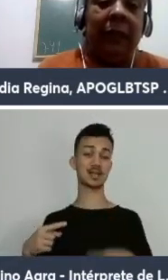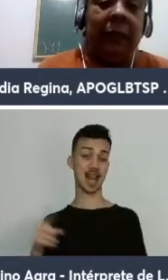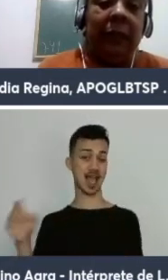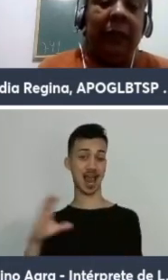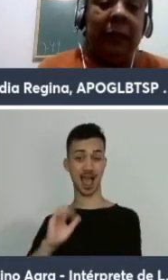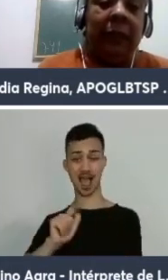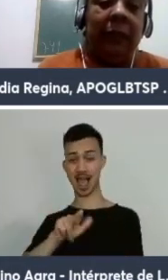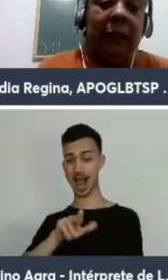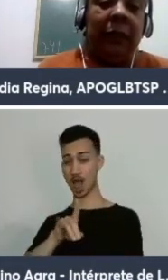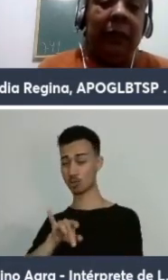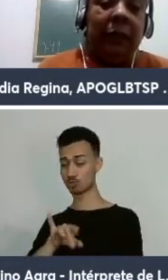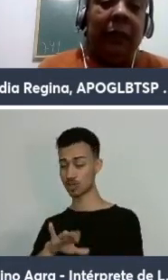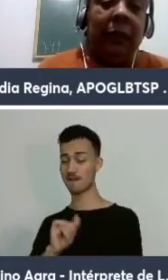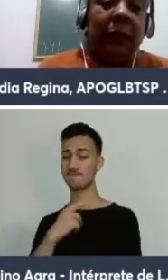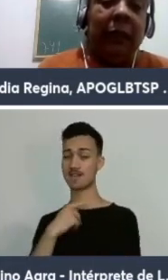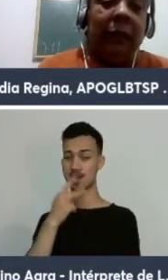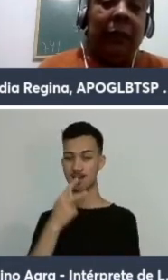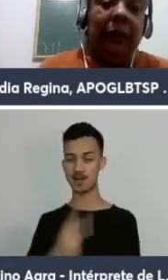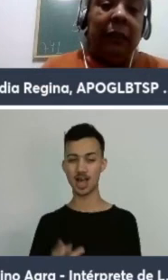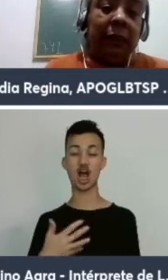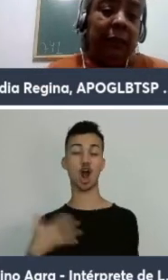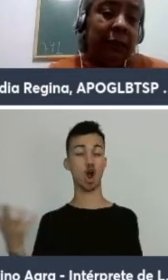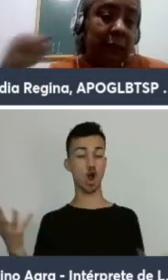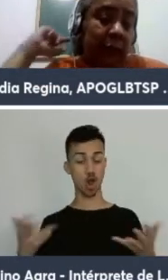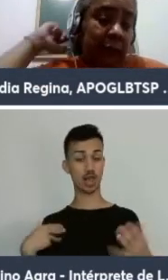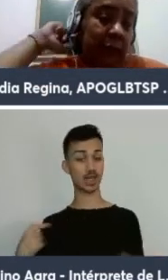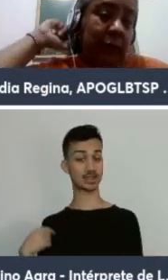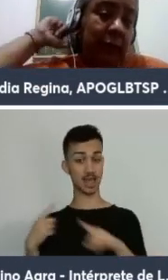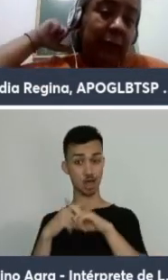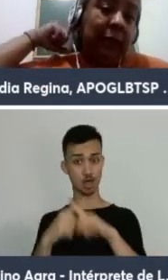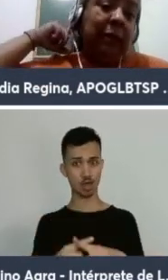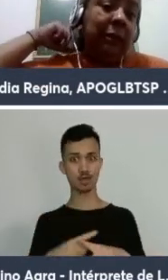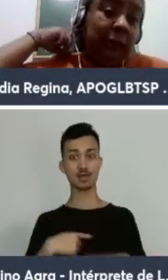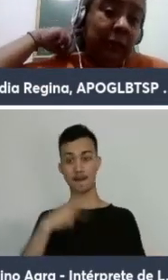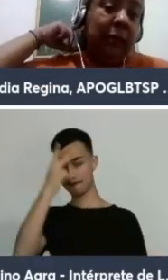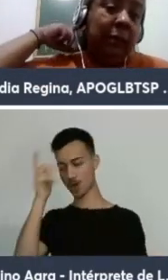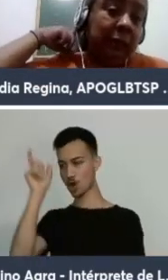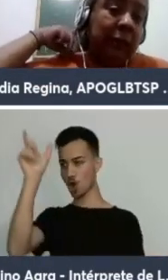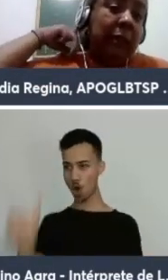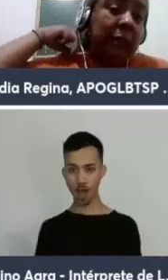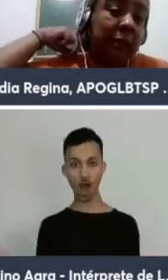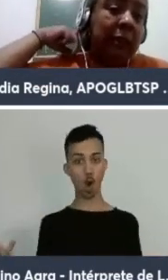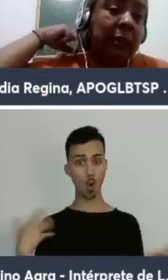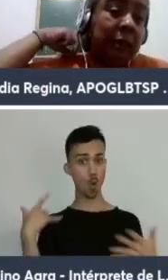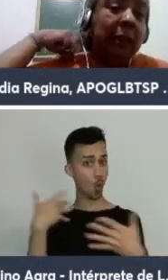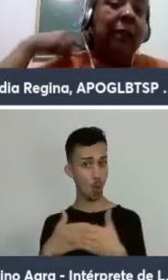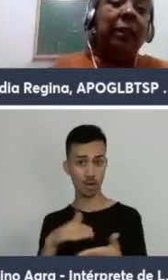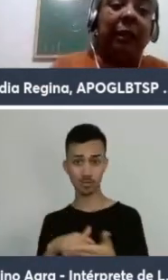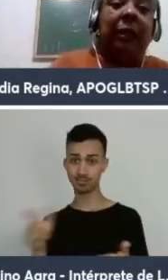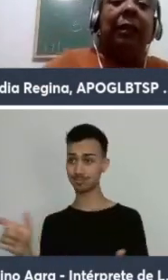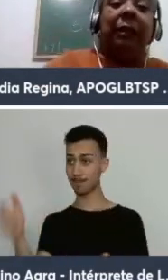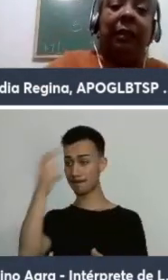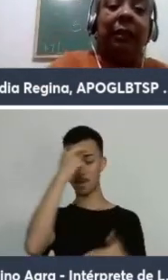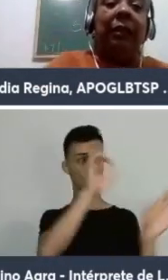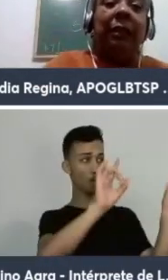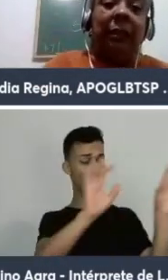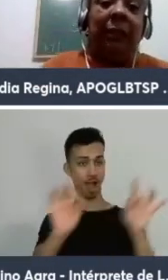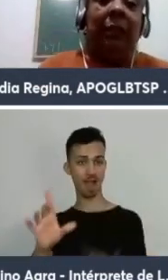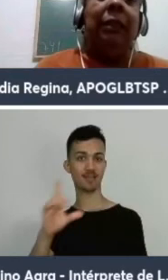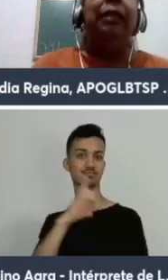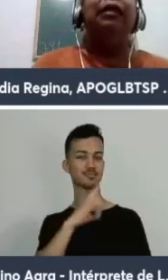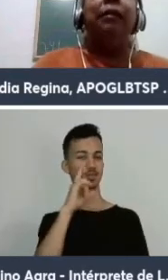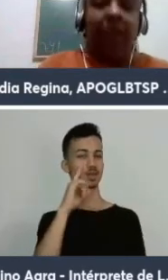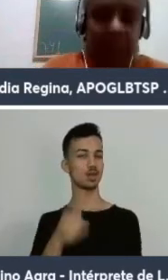censura, essa coisa dela hoje estar no meio do cidadão, e eu concordo, porque naquela época nós identificávamos o